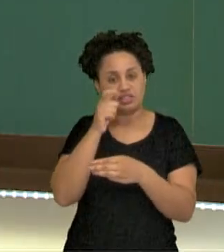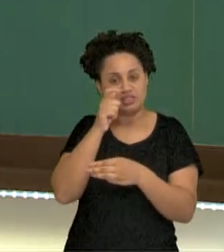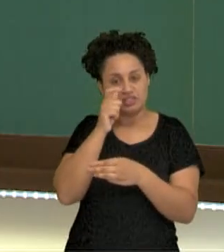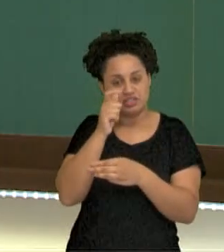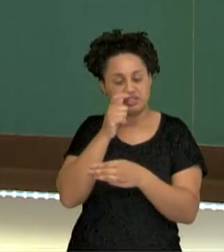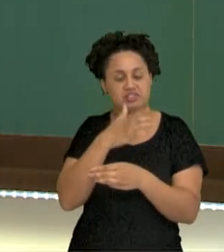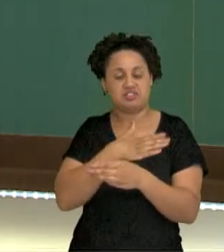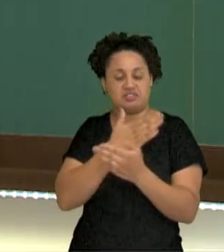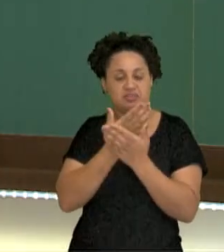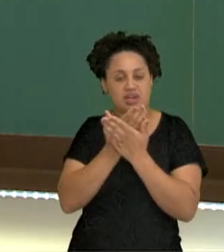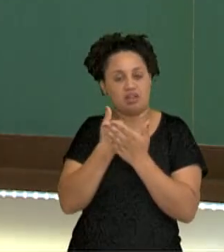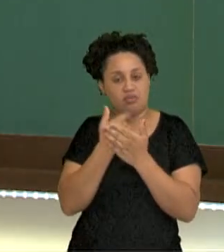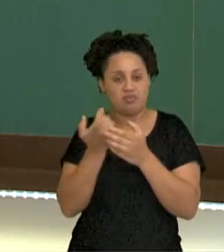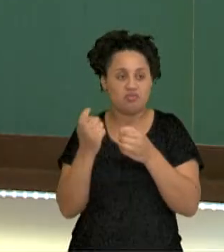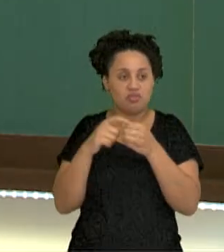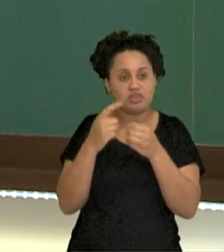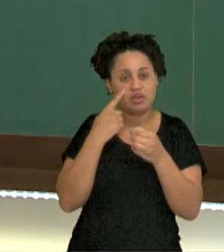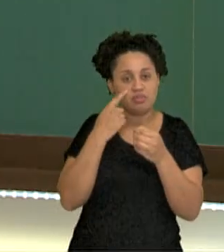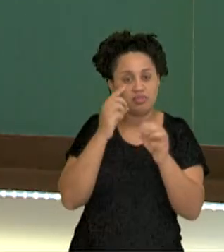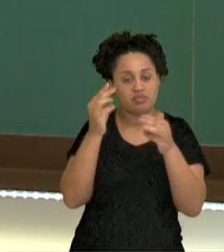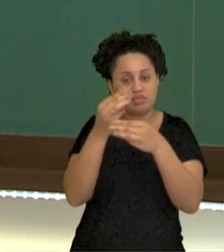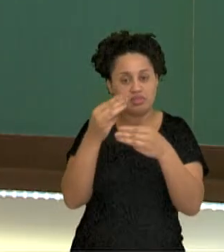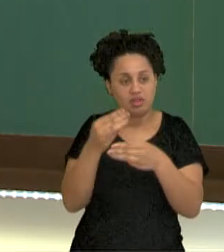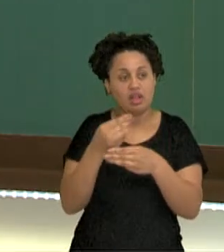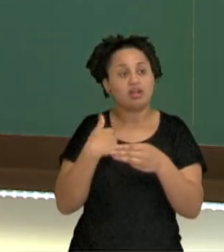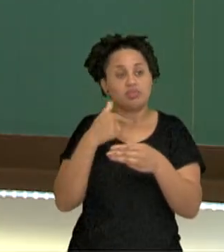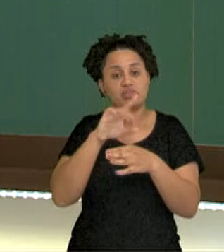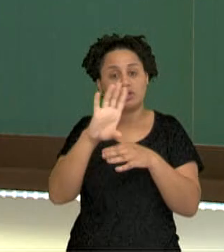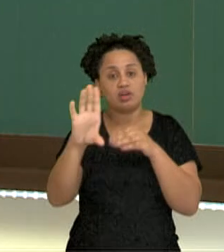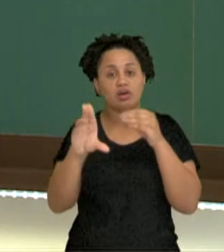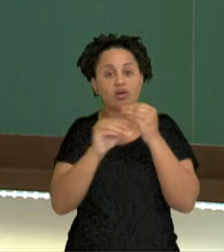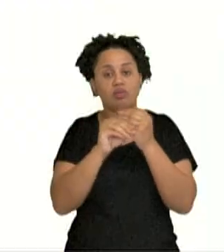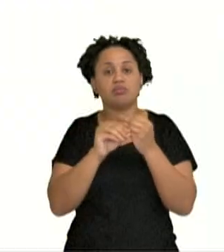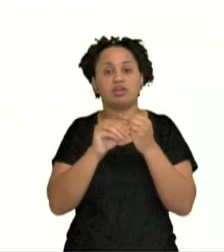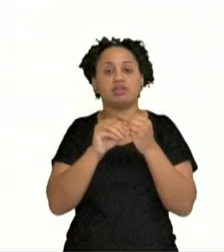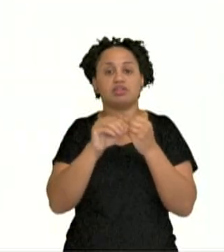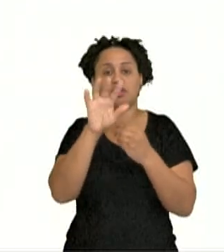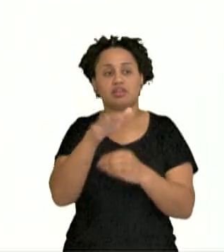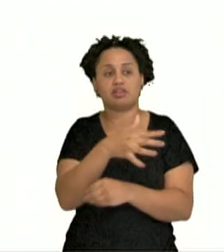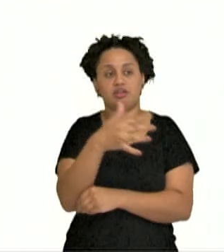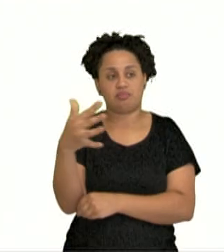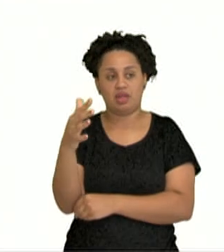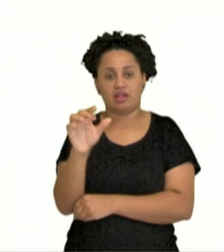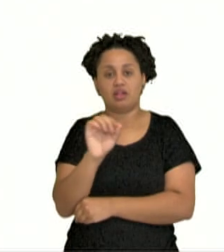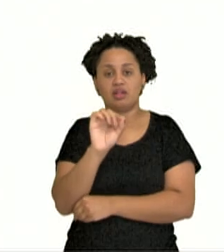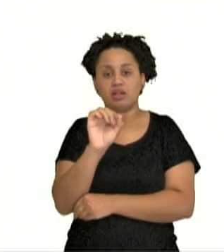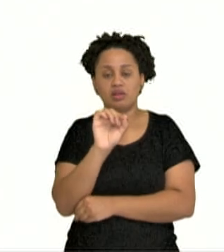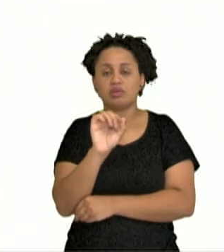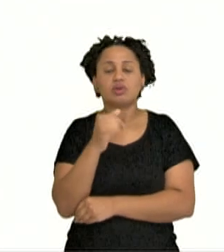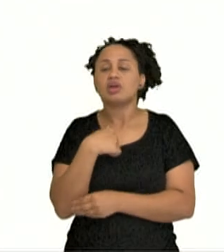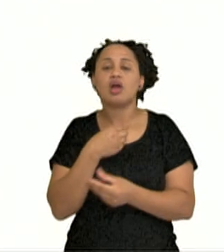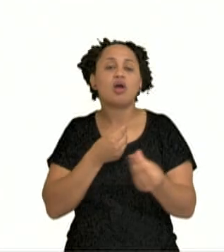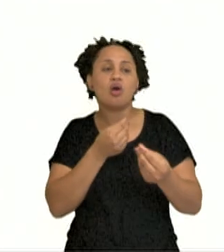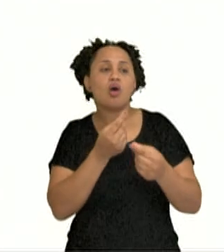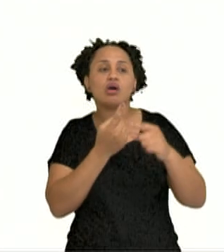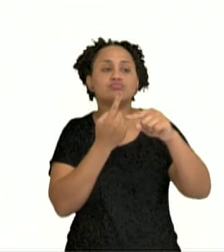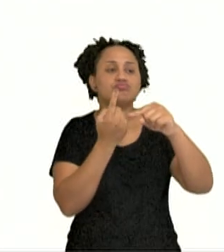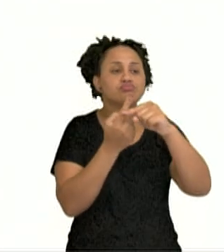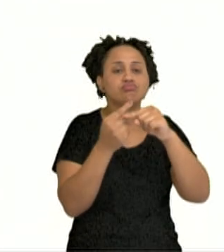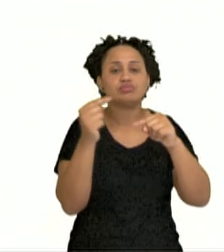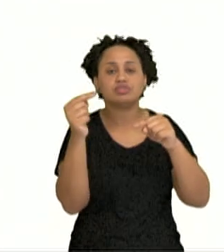para olhar para esse slide, para que vocês completem essa tabela aqui, então, com os sinais das relações